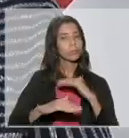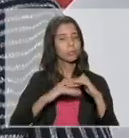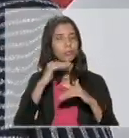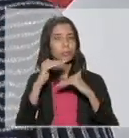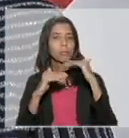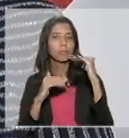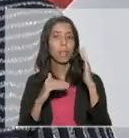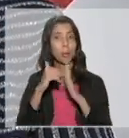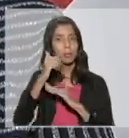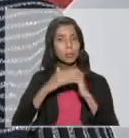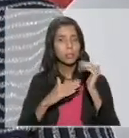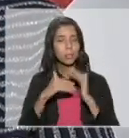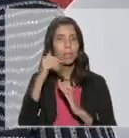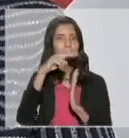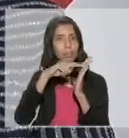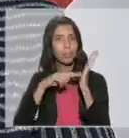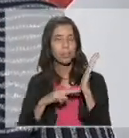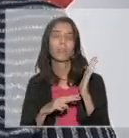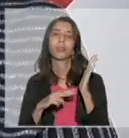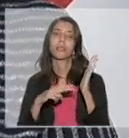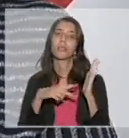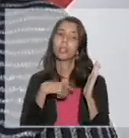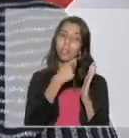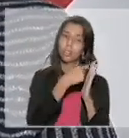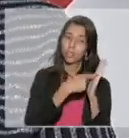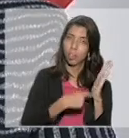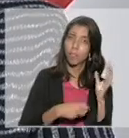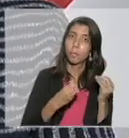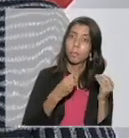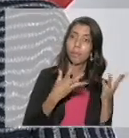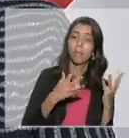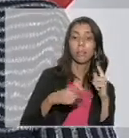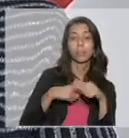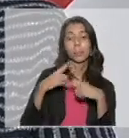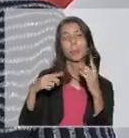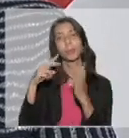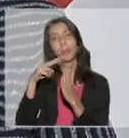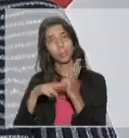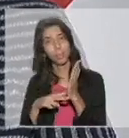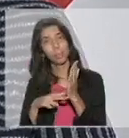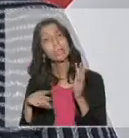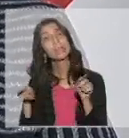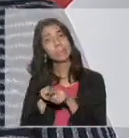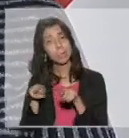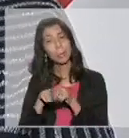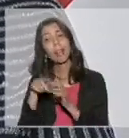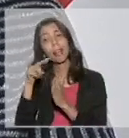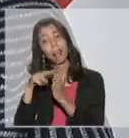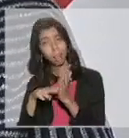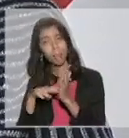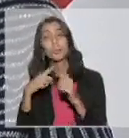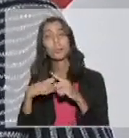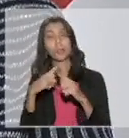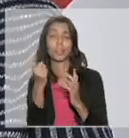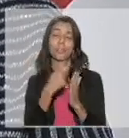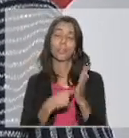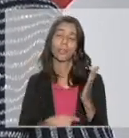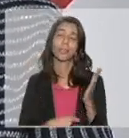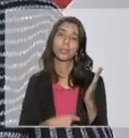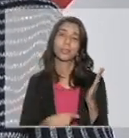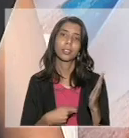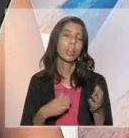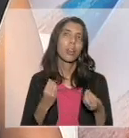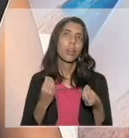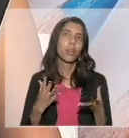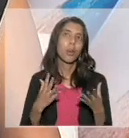desenvolver as habilidades de leitura. Você escreve para ler e você lê também porque escreve. O que